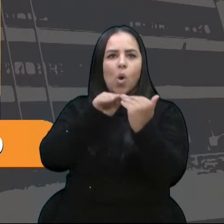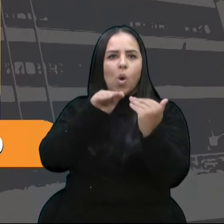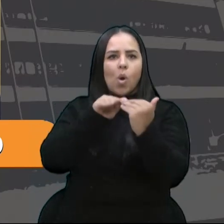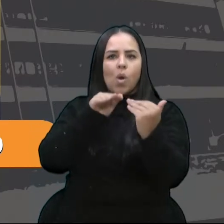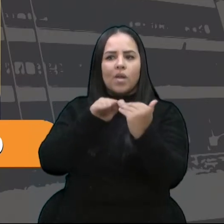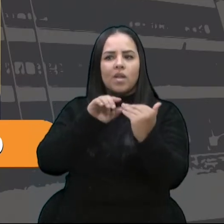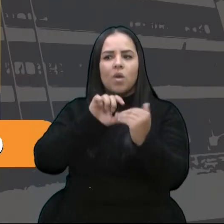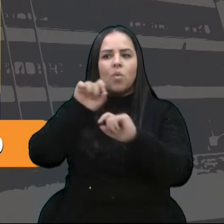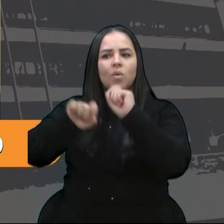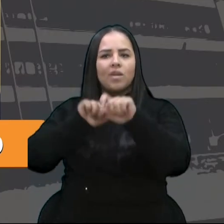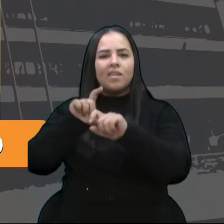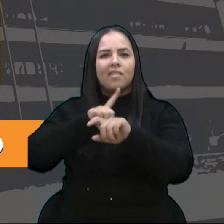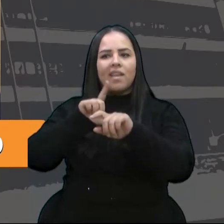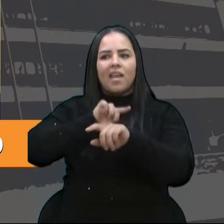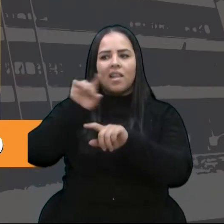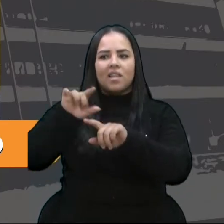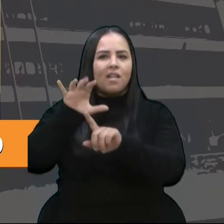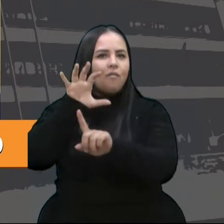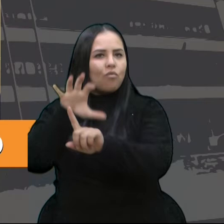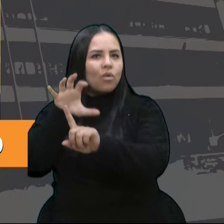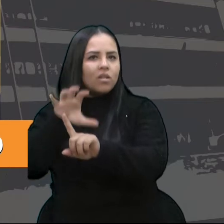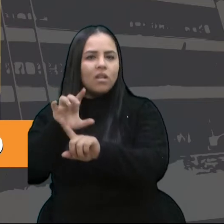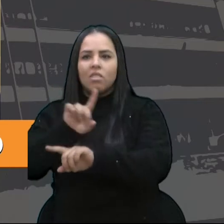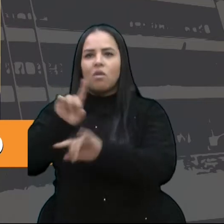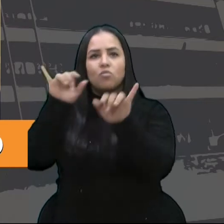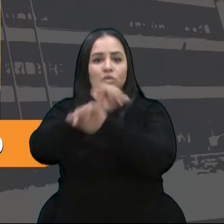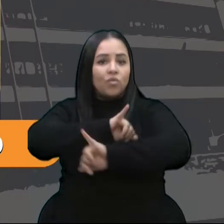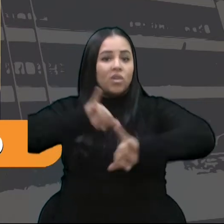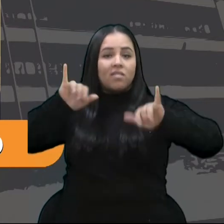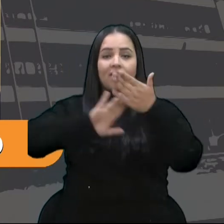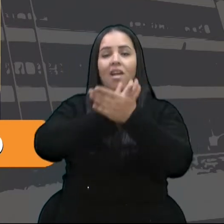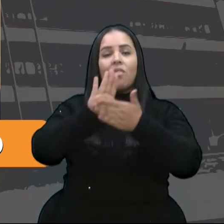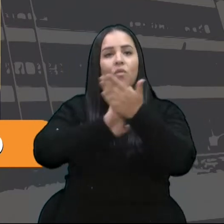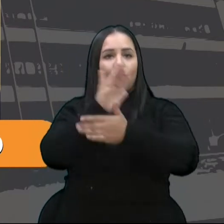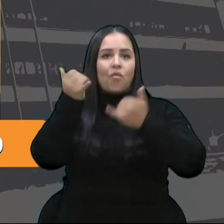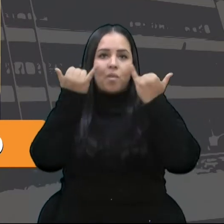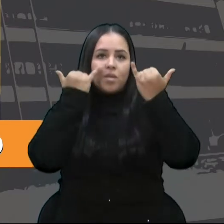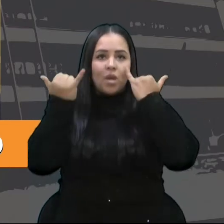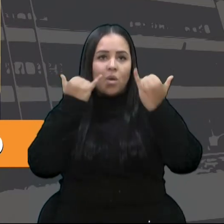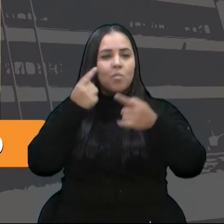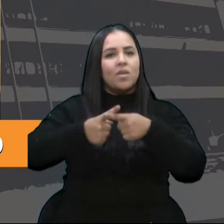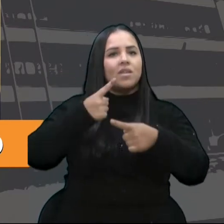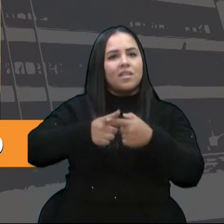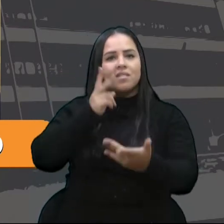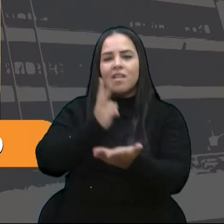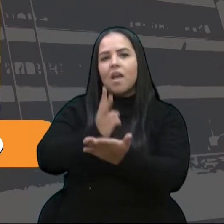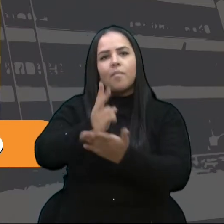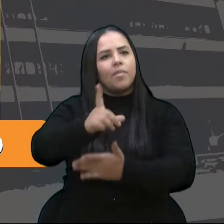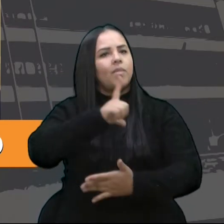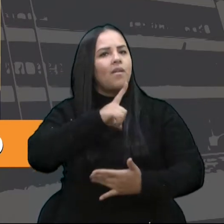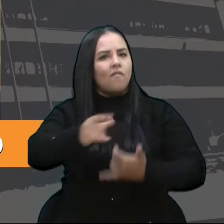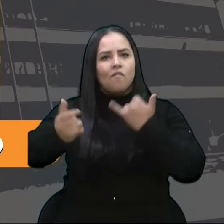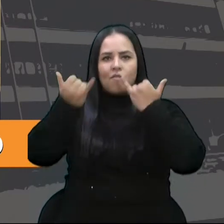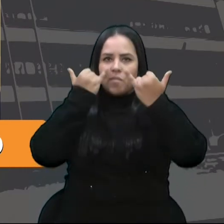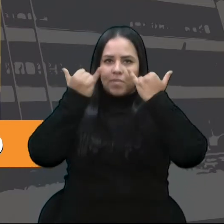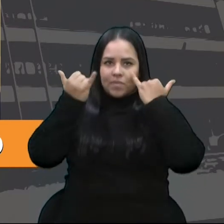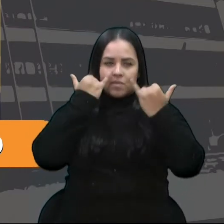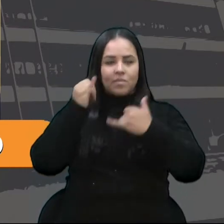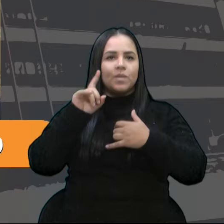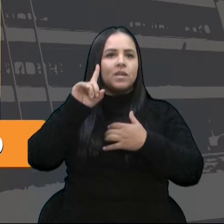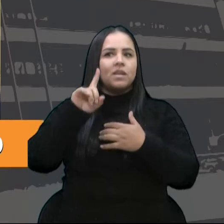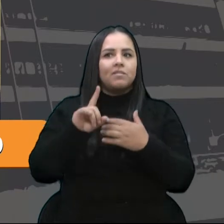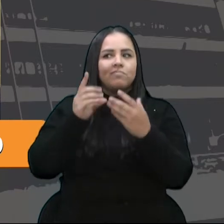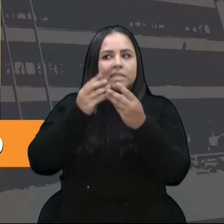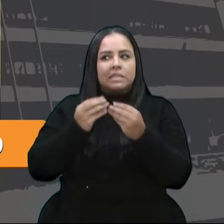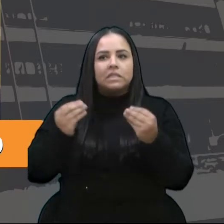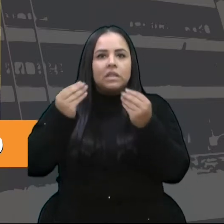são exercidas, nós praticamente não divulgaríamos quase nenhuma informação, porque sempre tem uma informação que é sensível, seja para